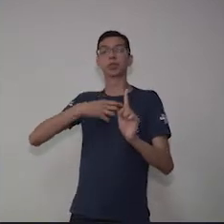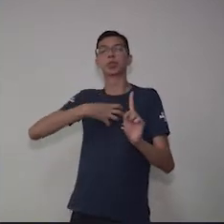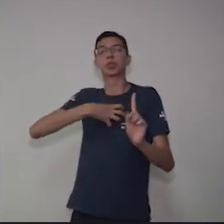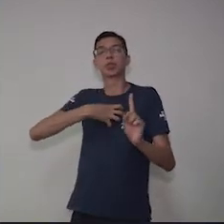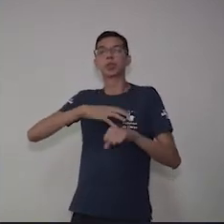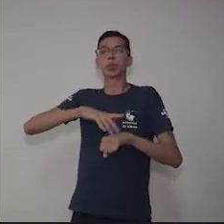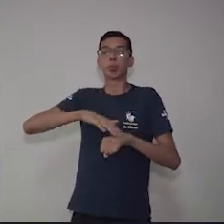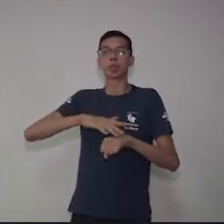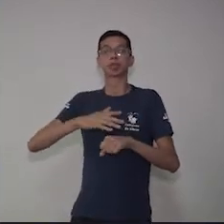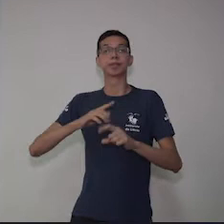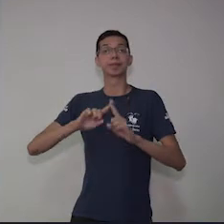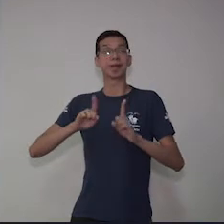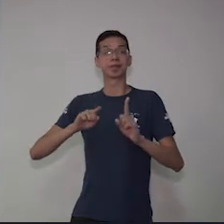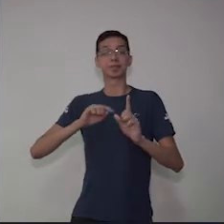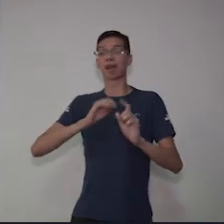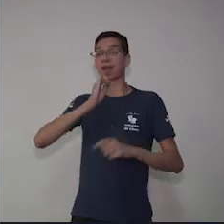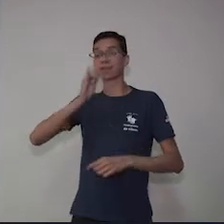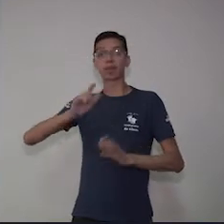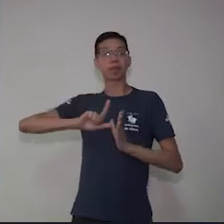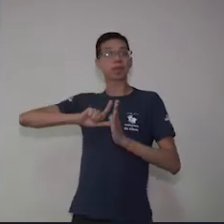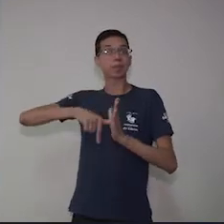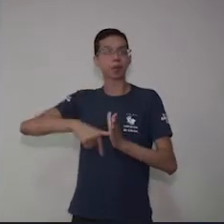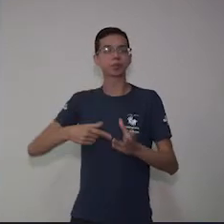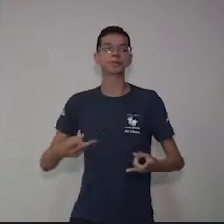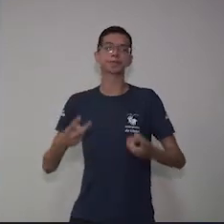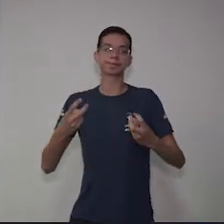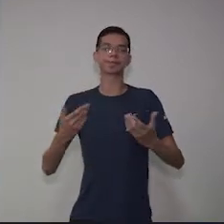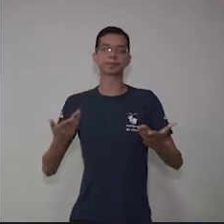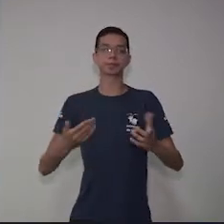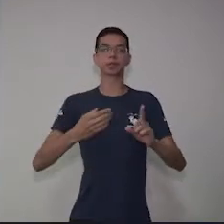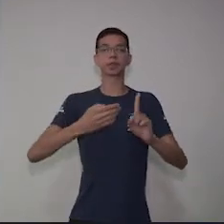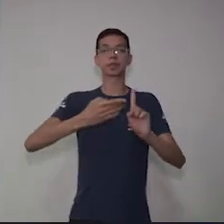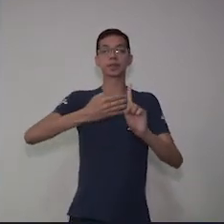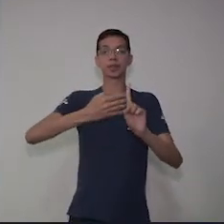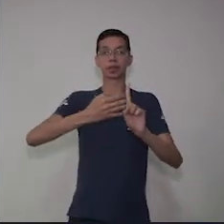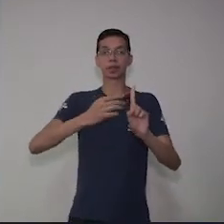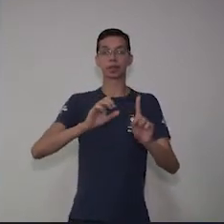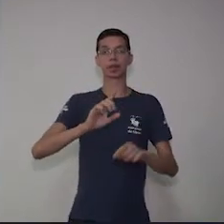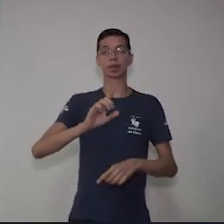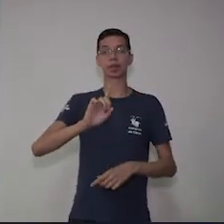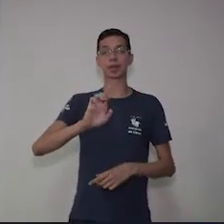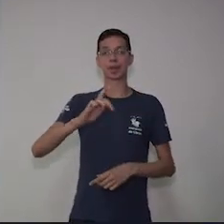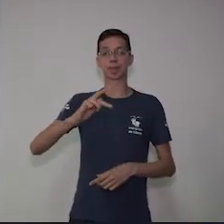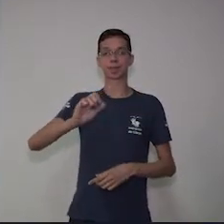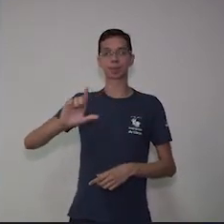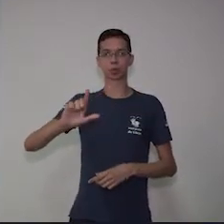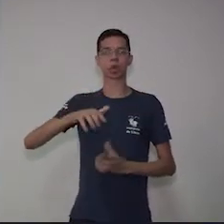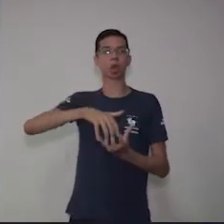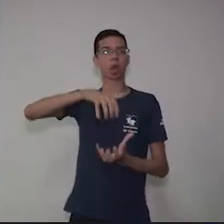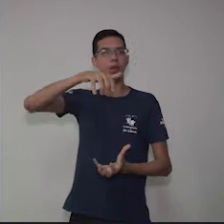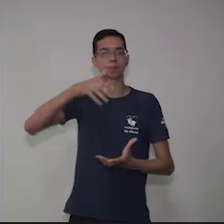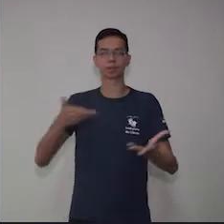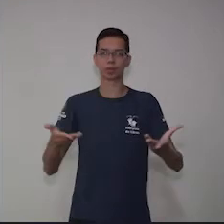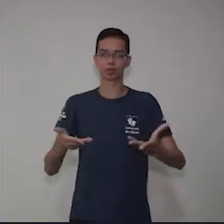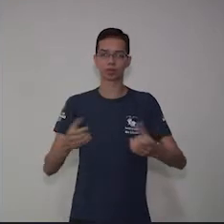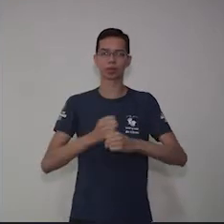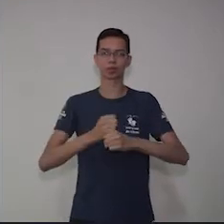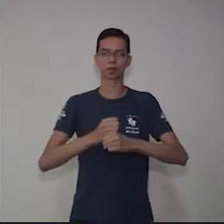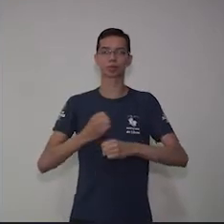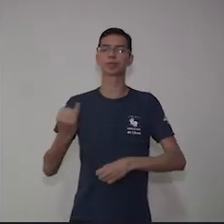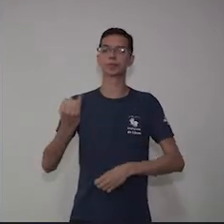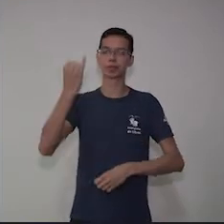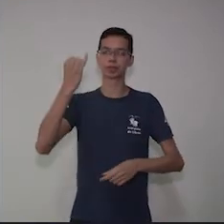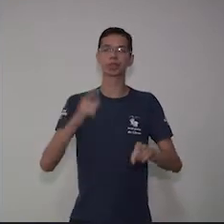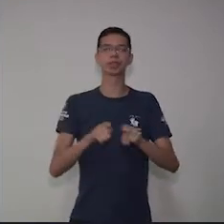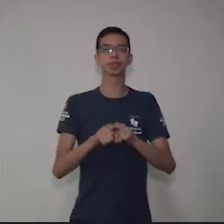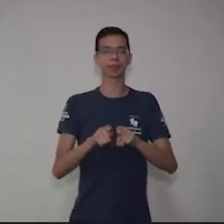de aumento do número de casos de síndrome gripal a partir de fevereiro deste ano, né? O que é também muito importante. Embora tenha